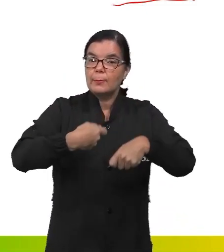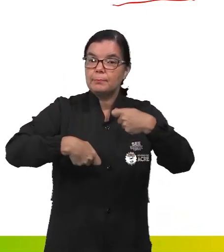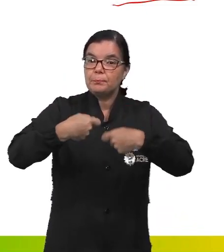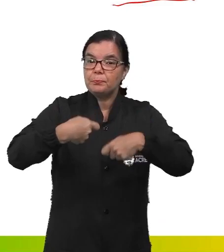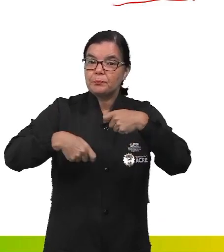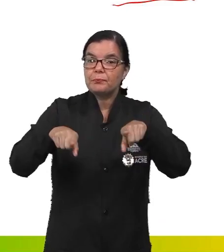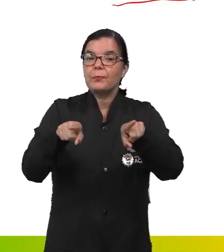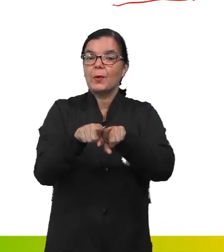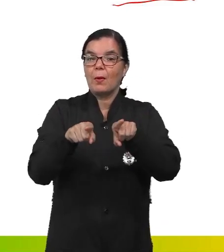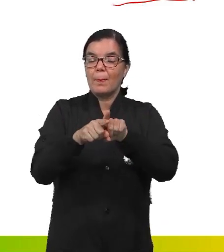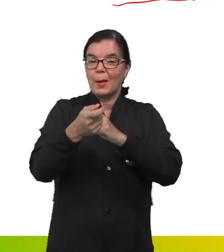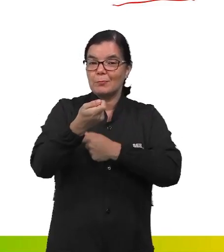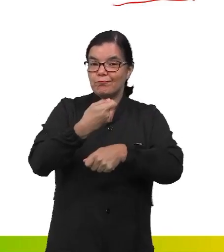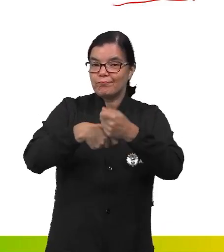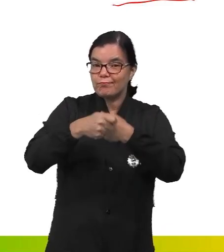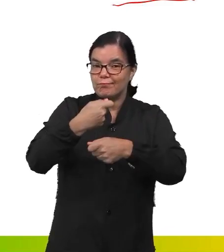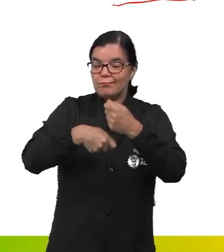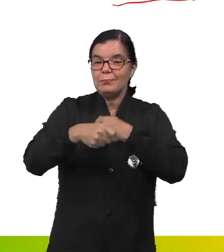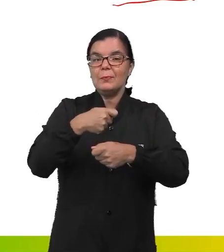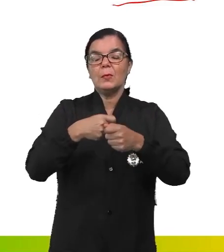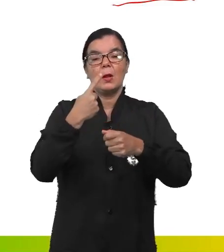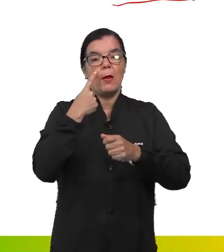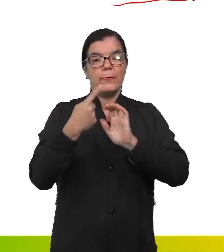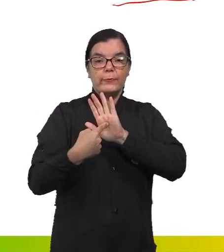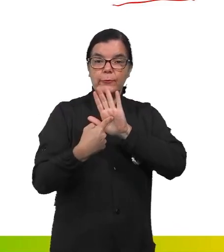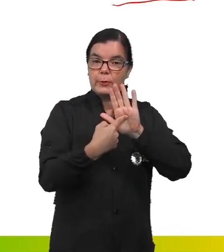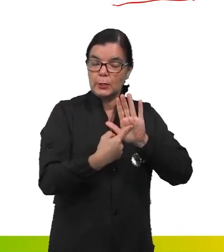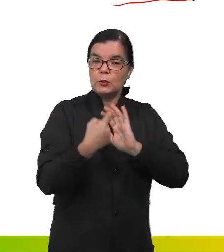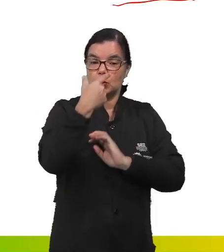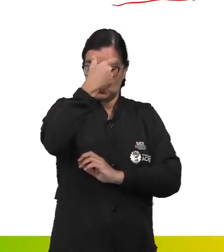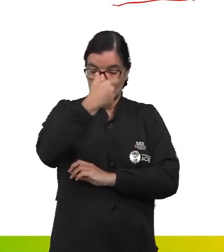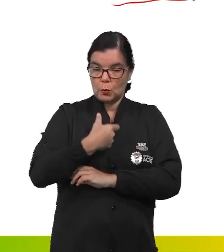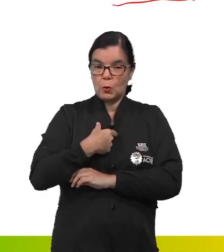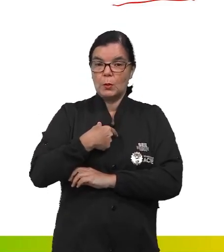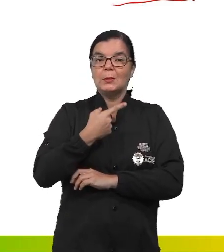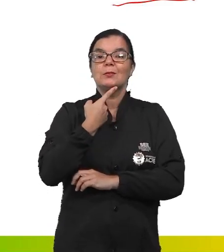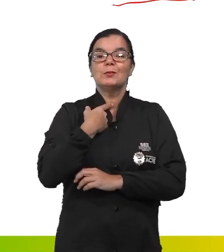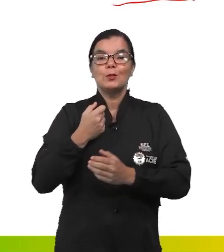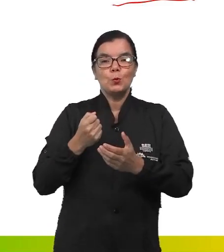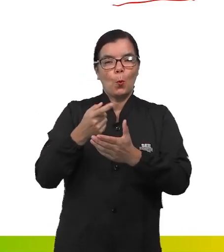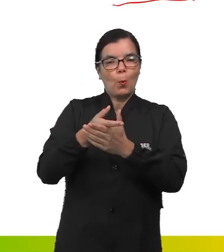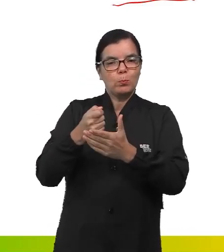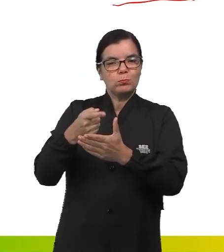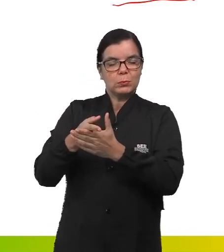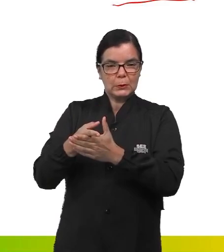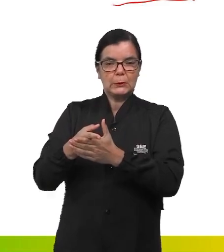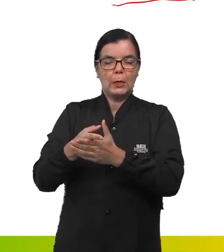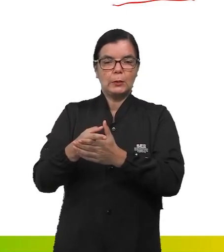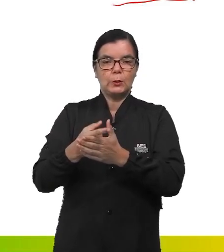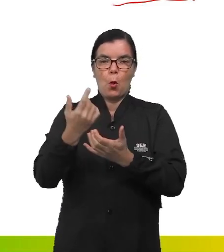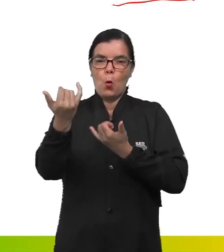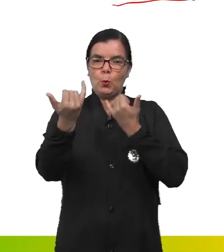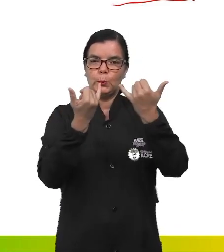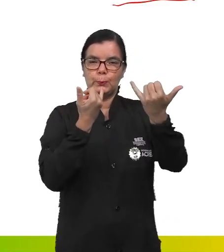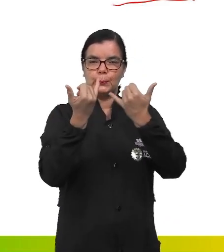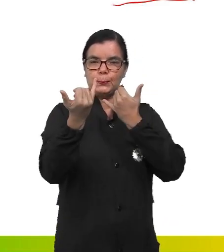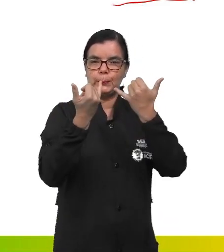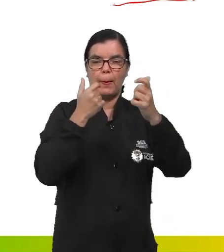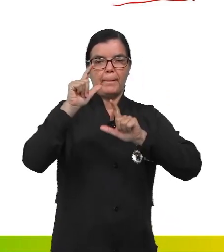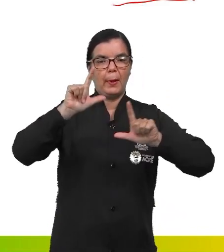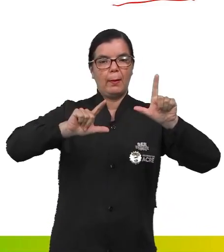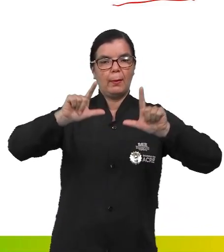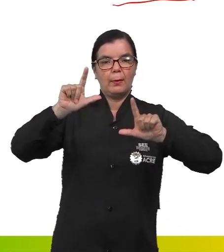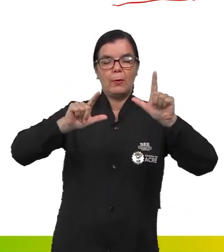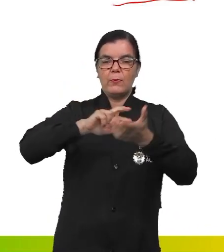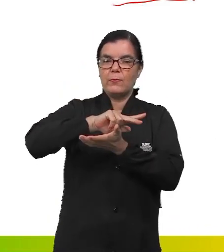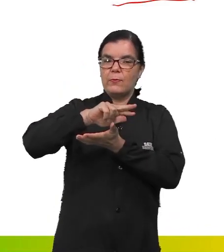econômica à frente aqui de nós, clientes, né, consumidores. Então, muitas vezes nós somos bombardeados todos os dias